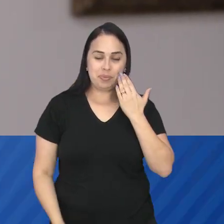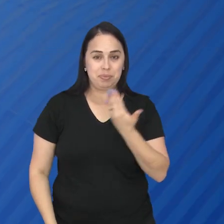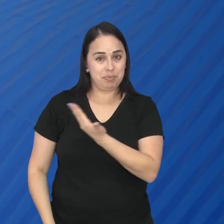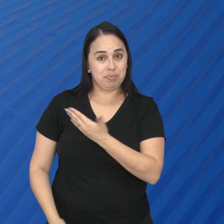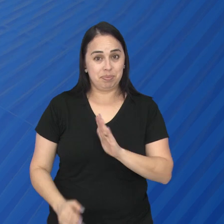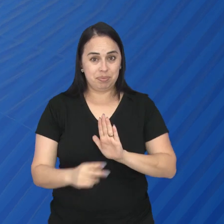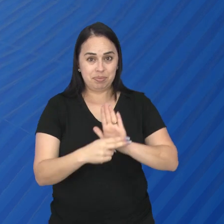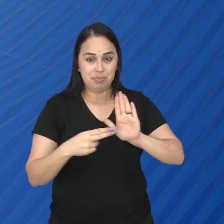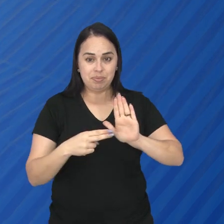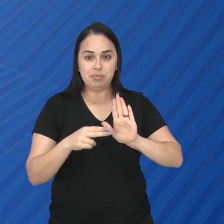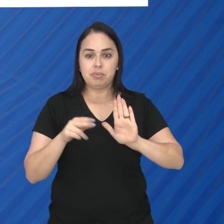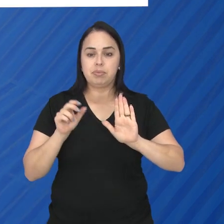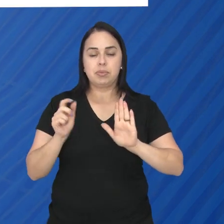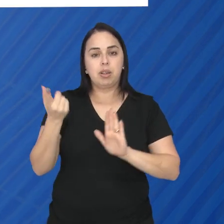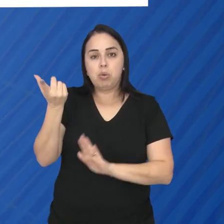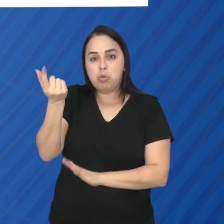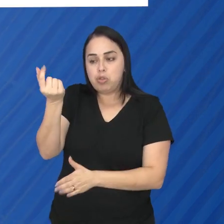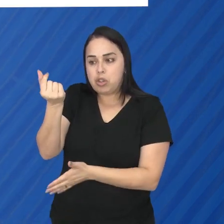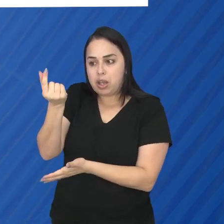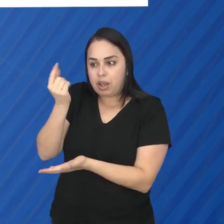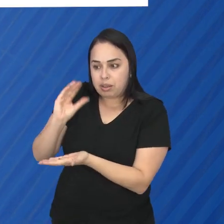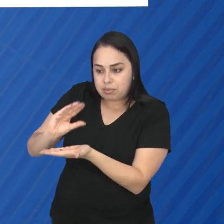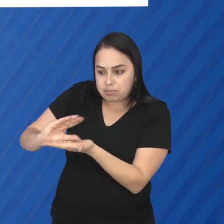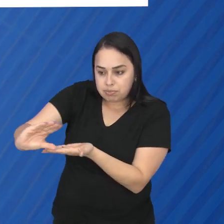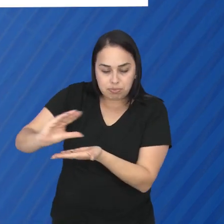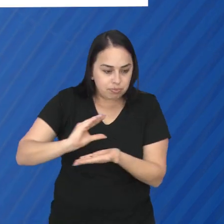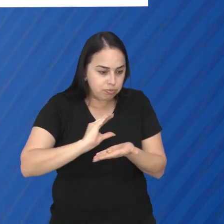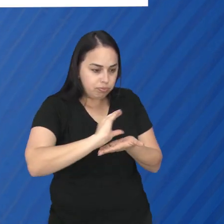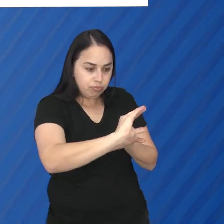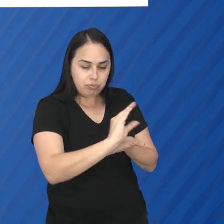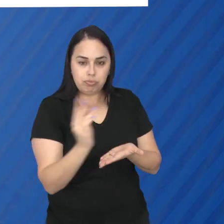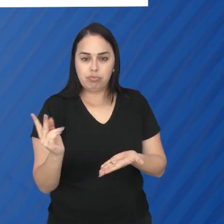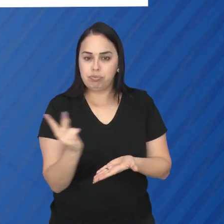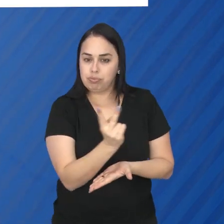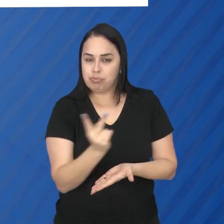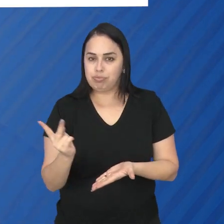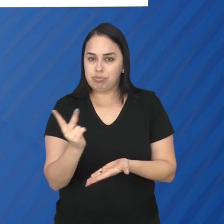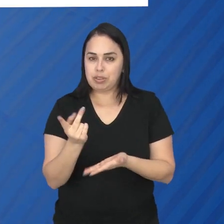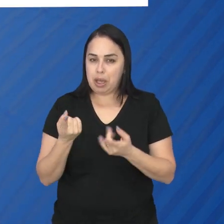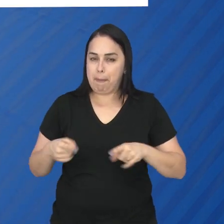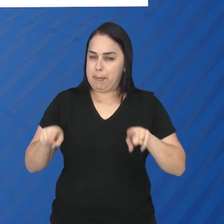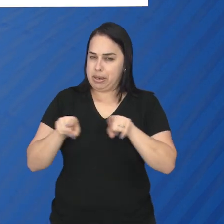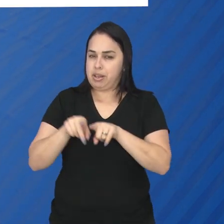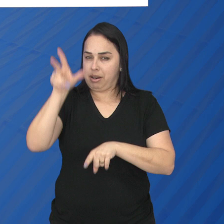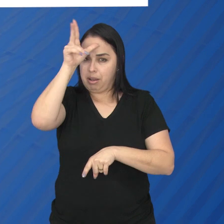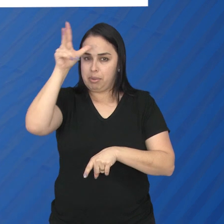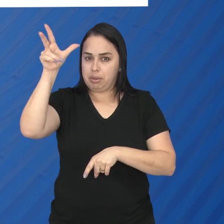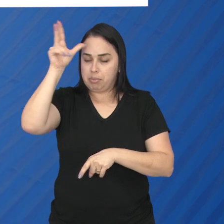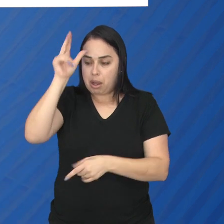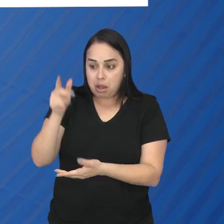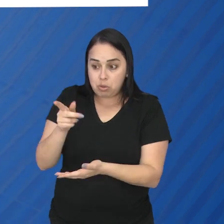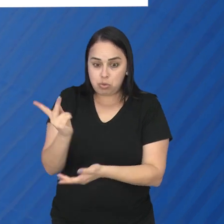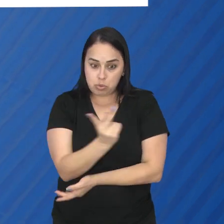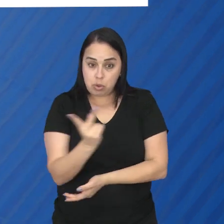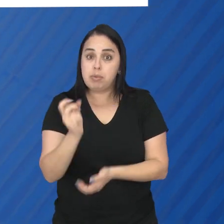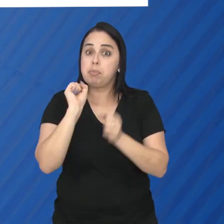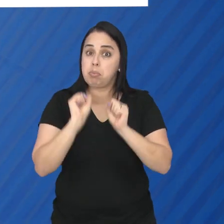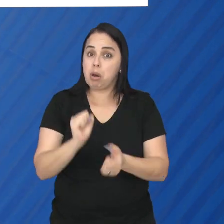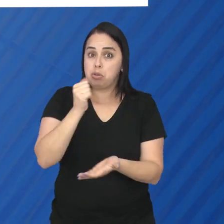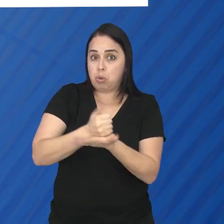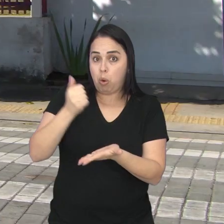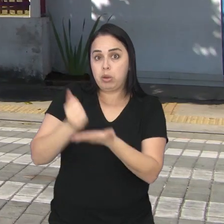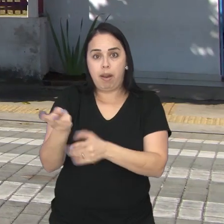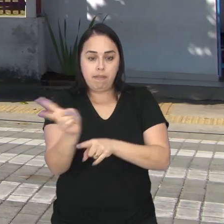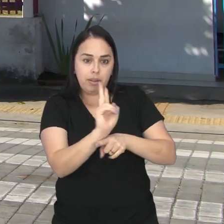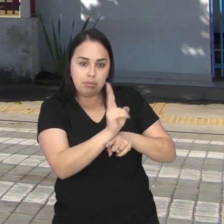Zé Luiz a matéria autoriza o repasse de verbas ao seccois e cedins conveniados com o município para contratação de